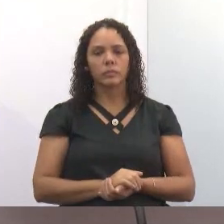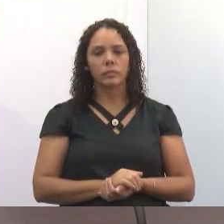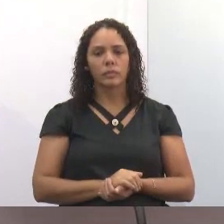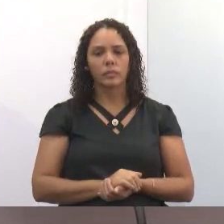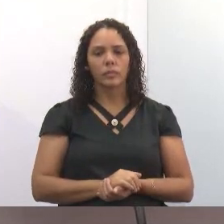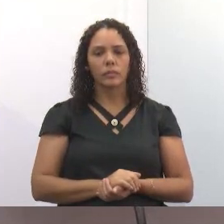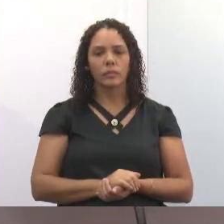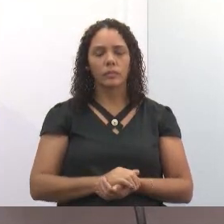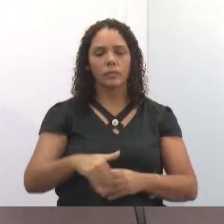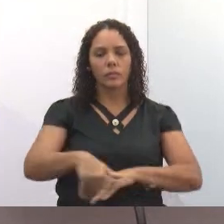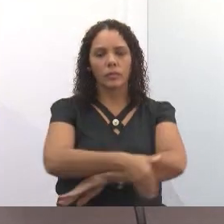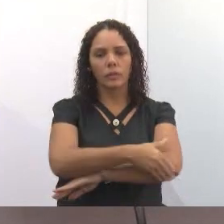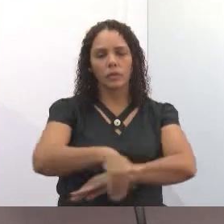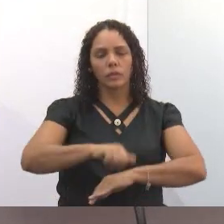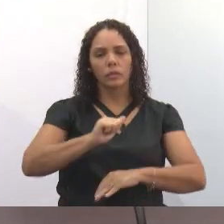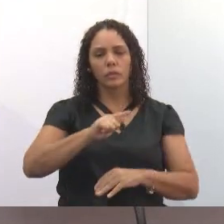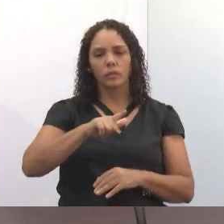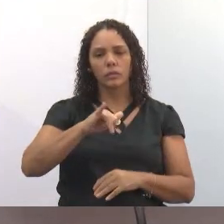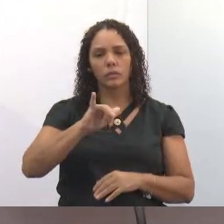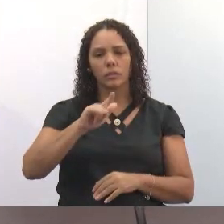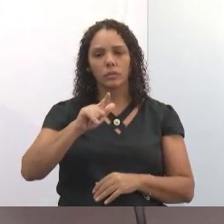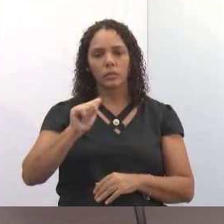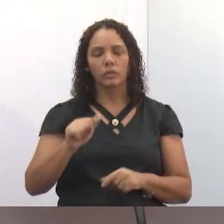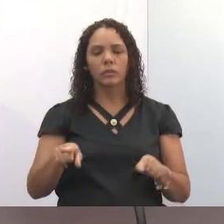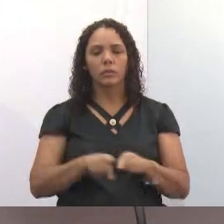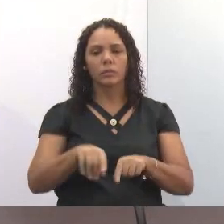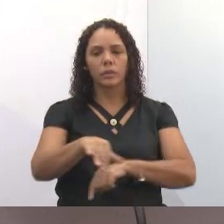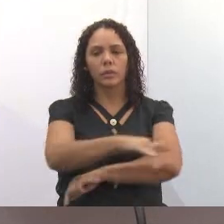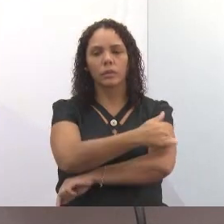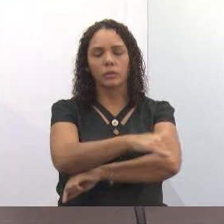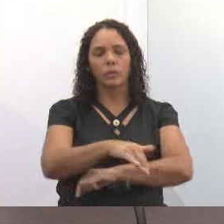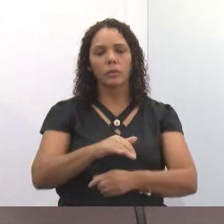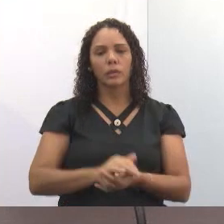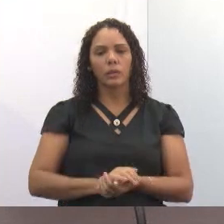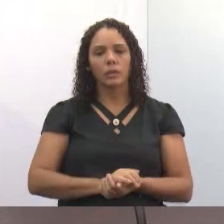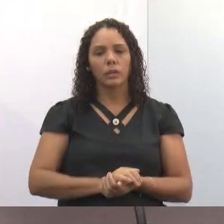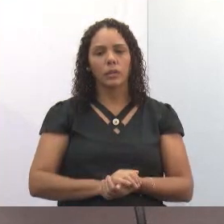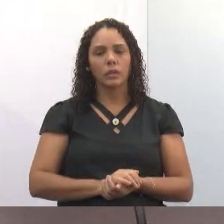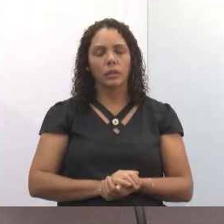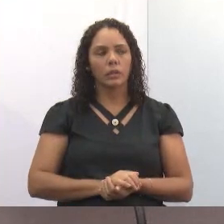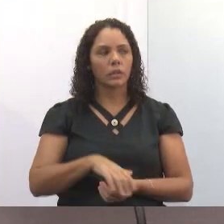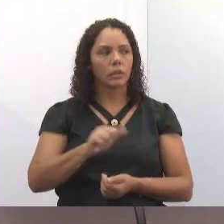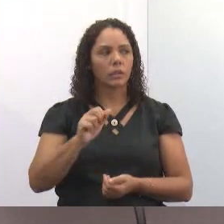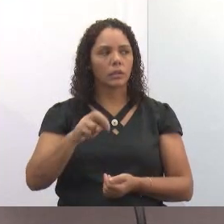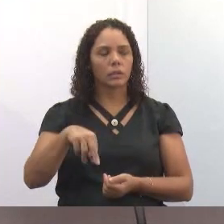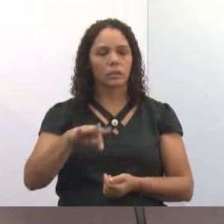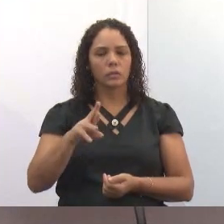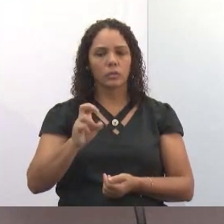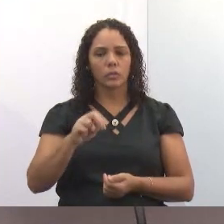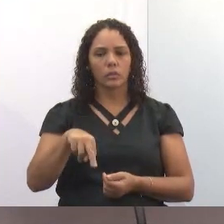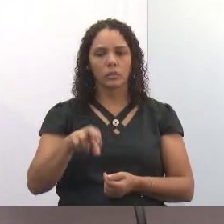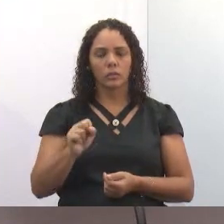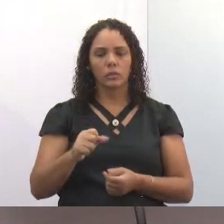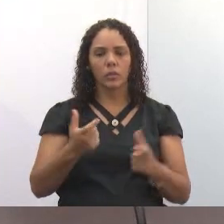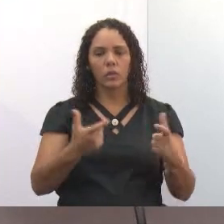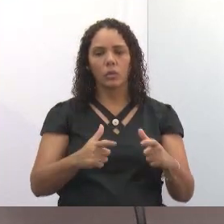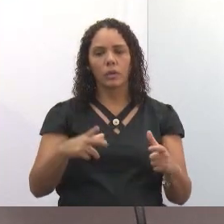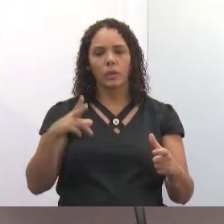com a rua Expedicionário Joaquim Antônio Nunes, é área particular ou pública?